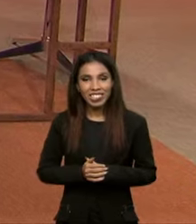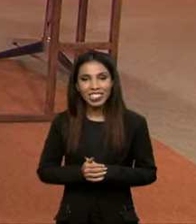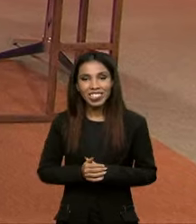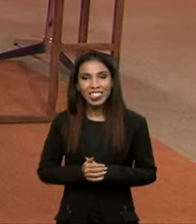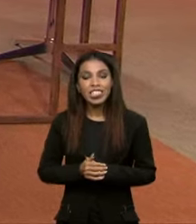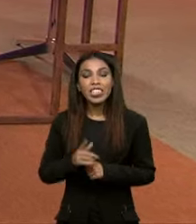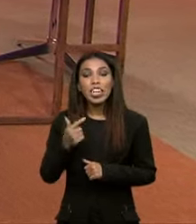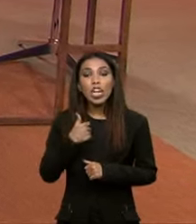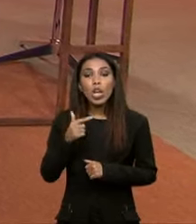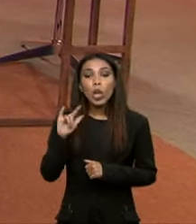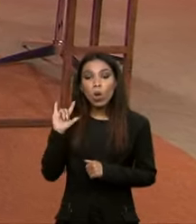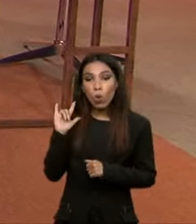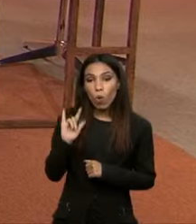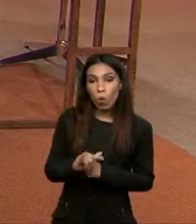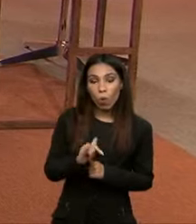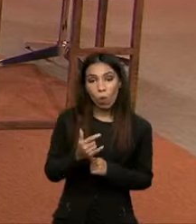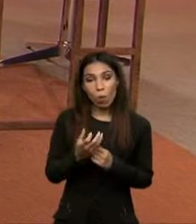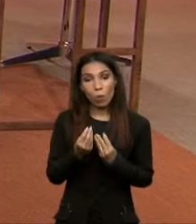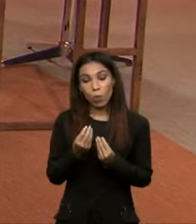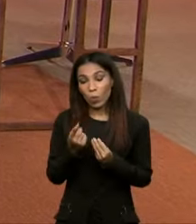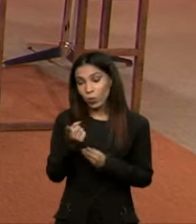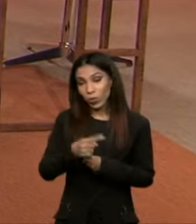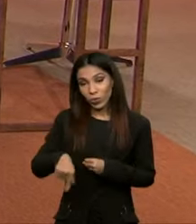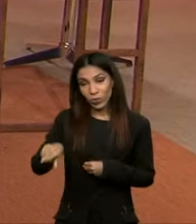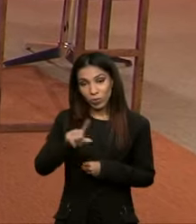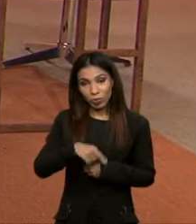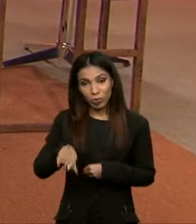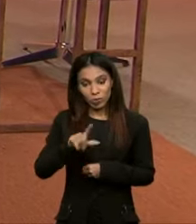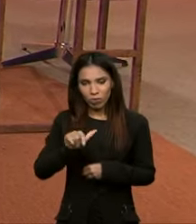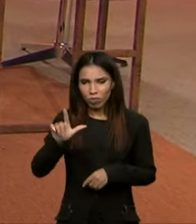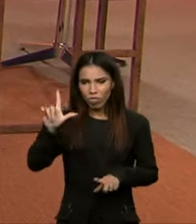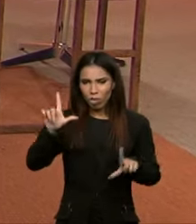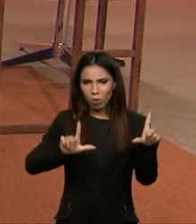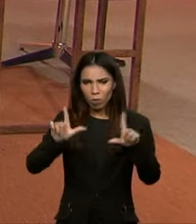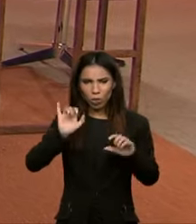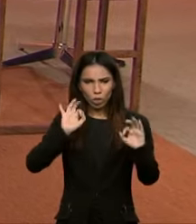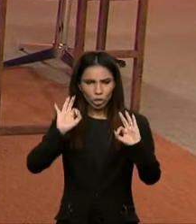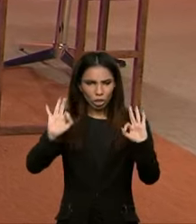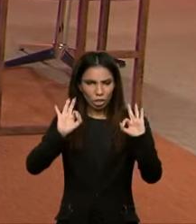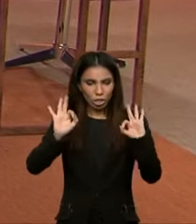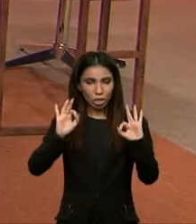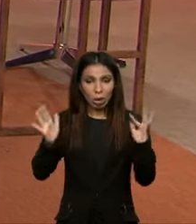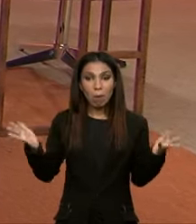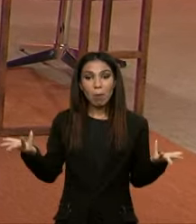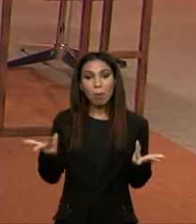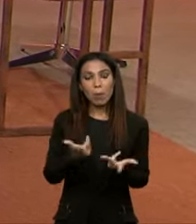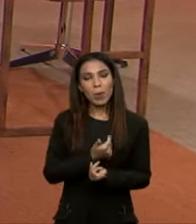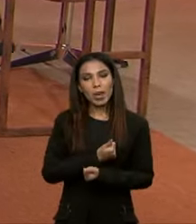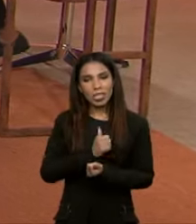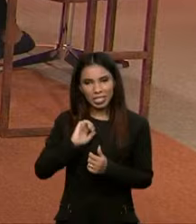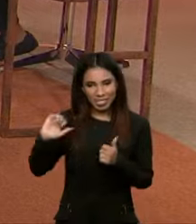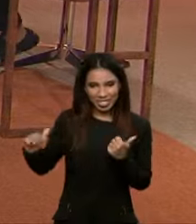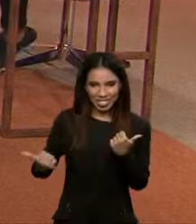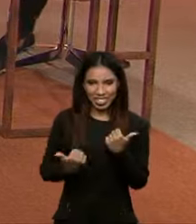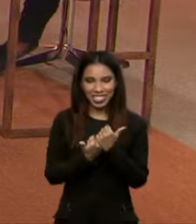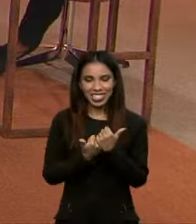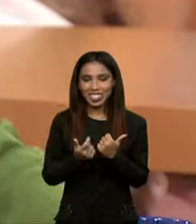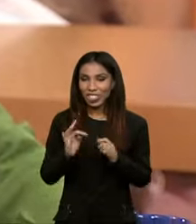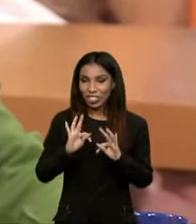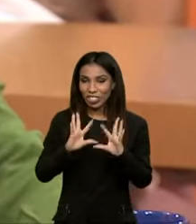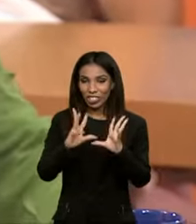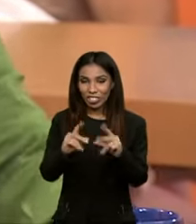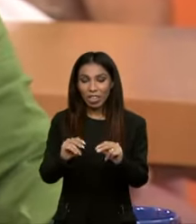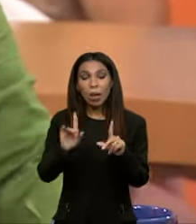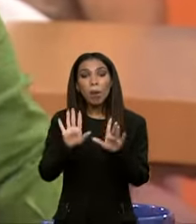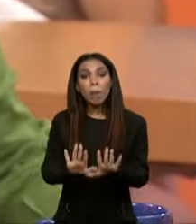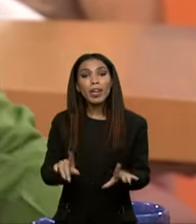acabou. A gente amou muito vocês. E um rosezinho. Agora eu vou falar uma coisa pra vocês, esse programa tá chique, com essa presença maravilhosa, esse auxílio luxuoso de vocês todos,